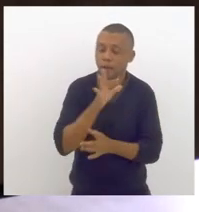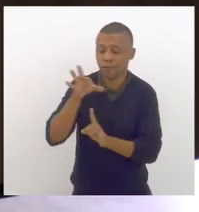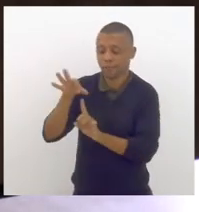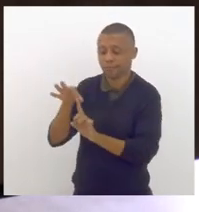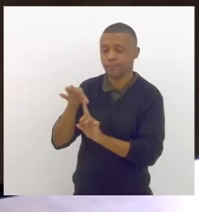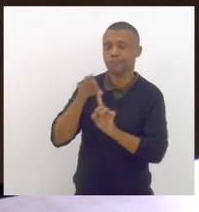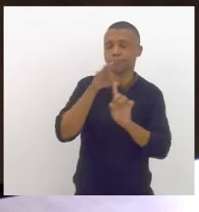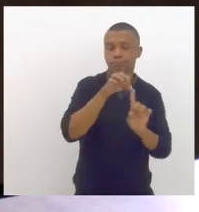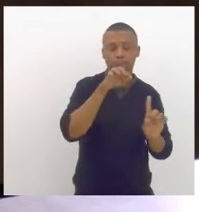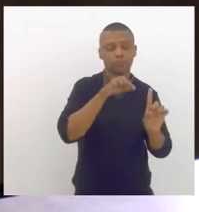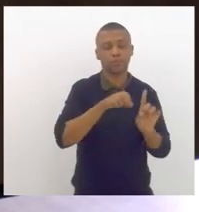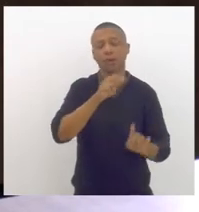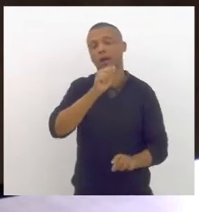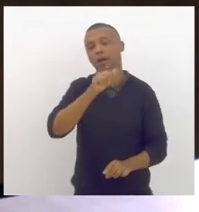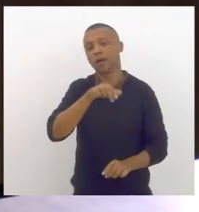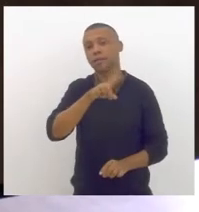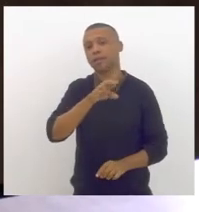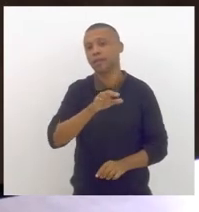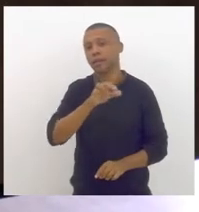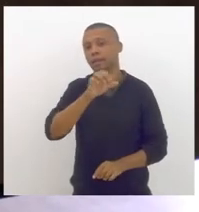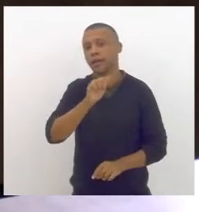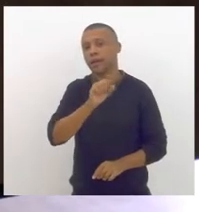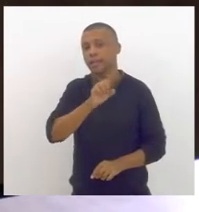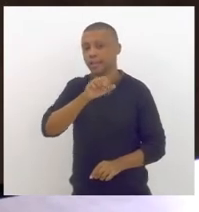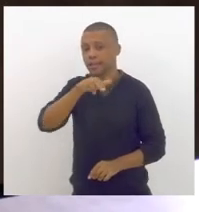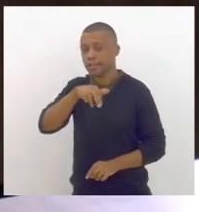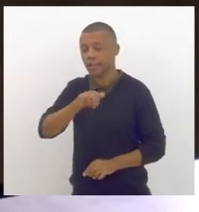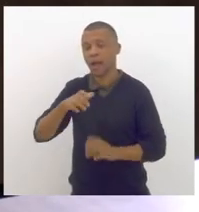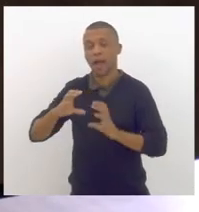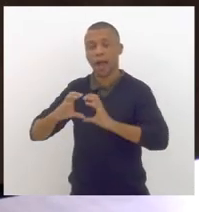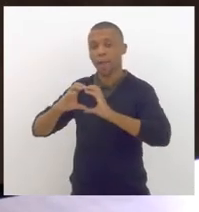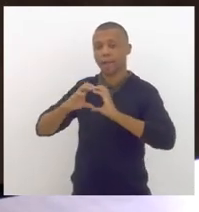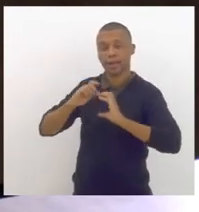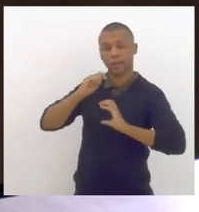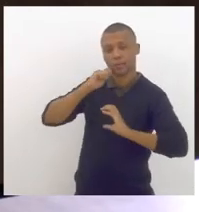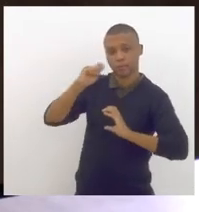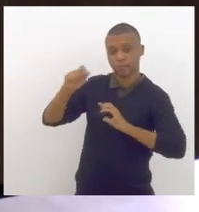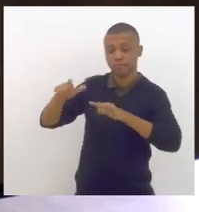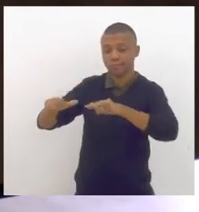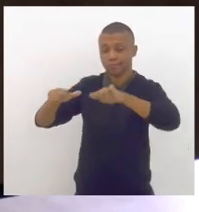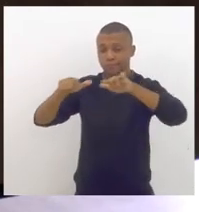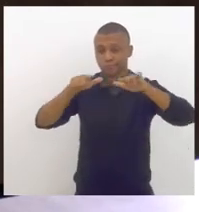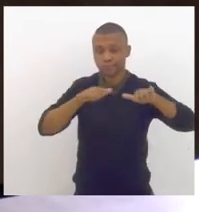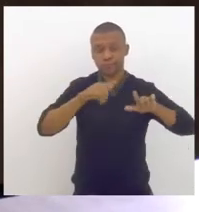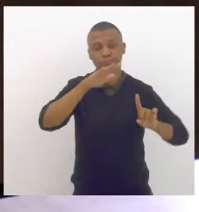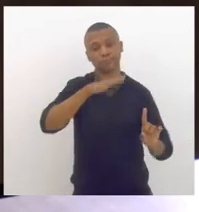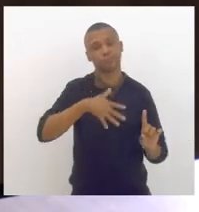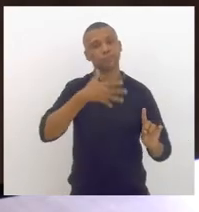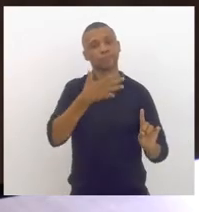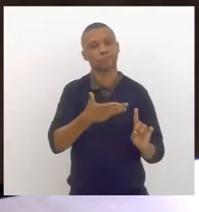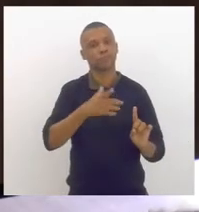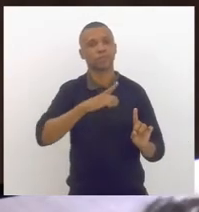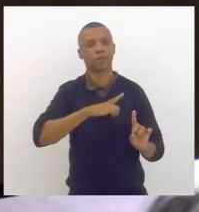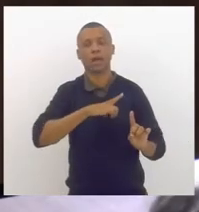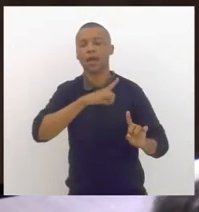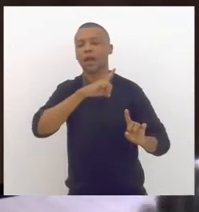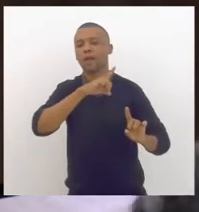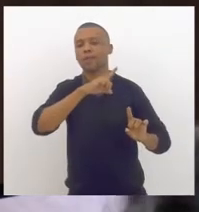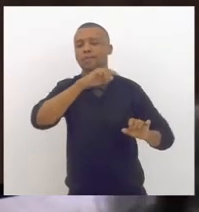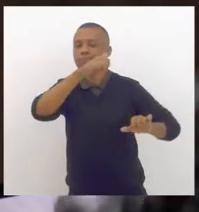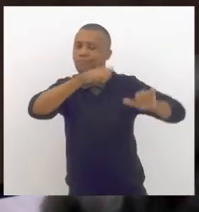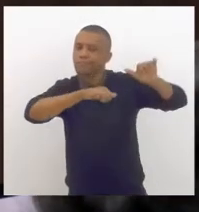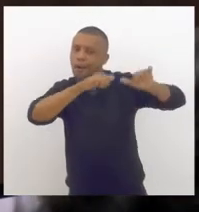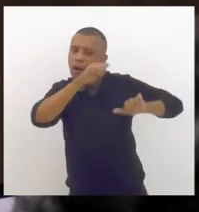a medalha Tiradentes, o mais importante diploma concedido e que, em última análise, se